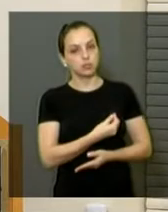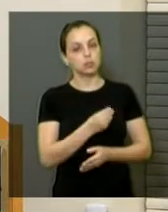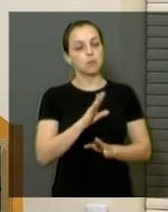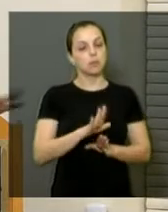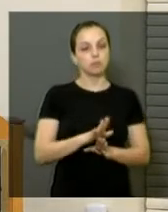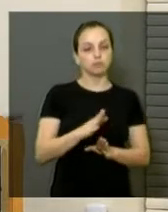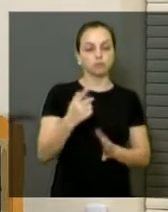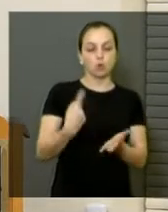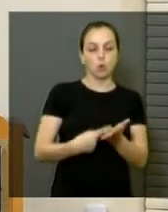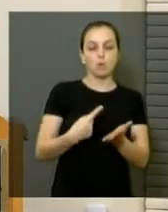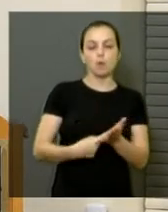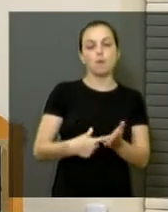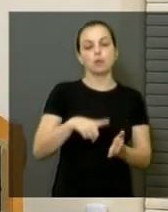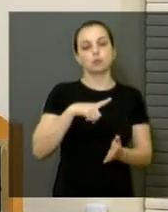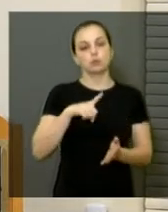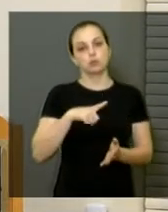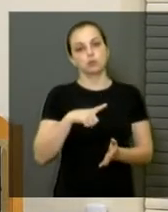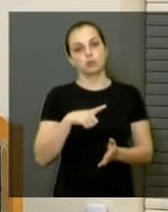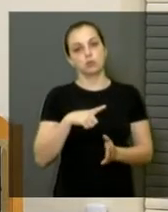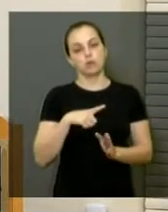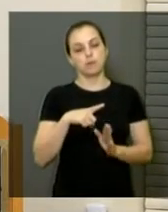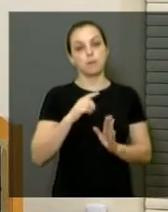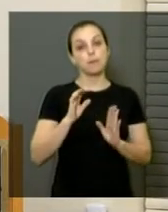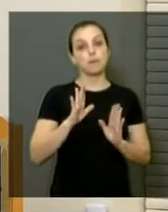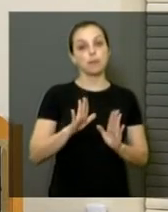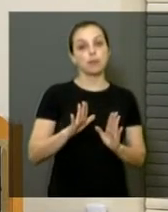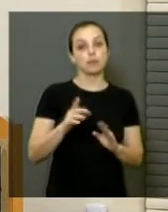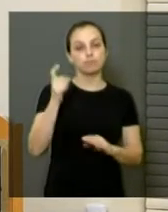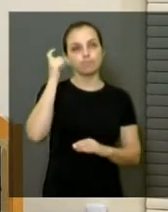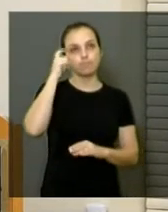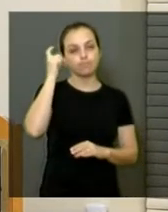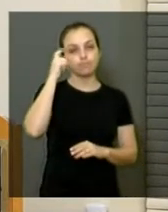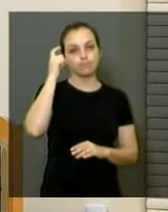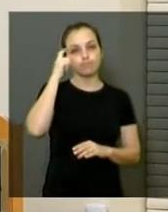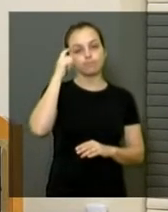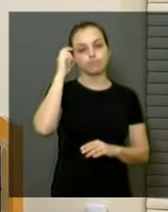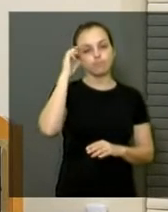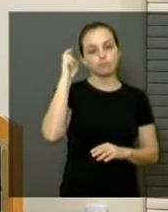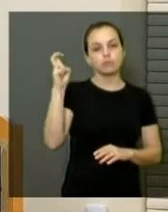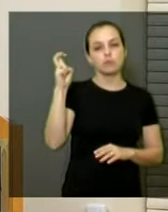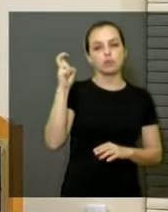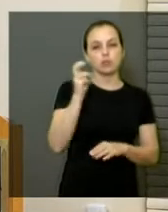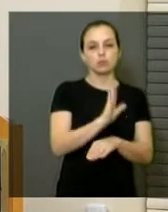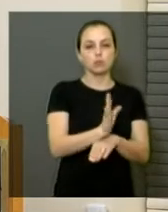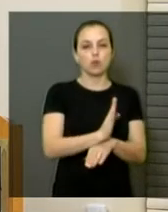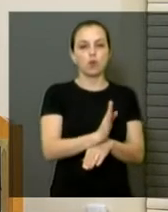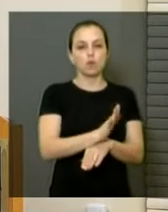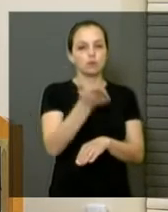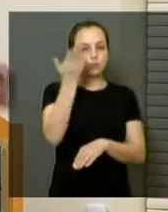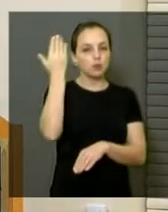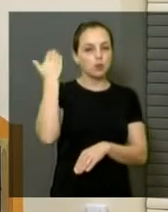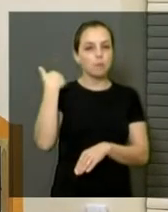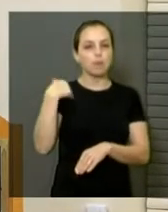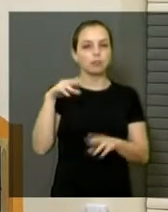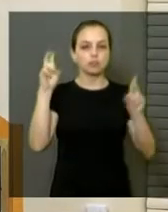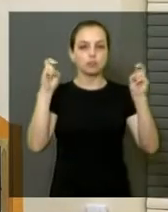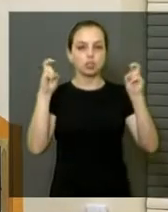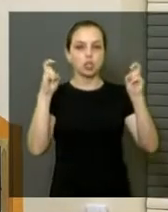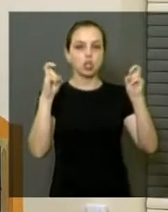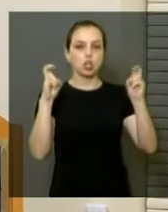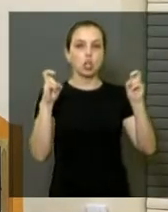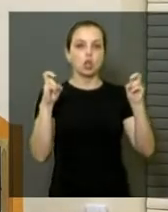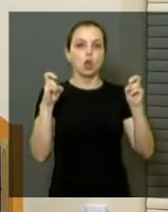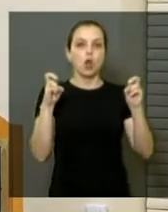compromisso. E isso me faz refletir. Tem um filme da década de 90 que chama Questão de